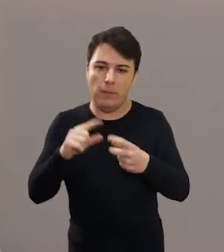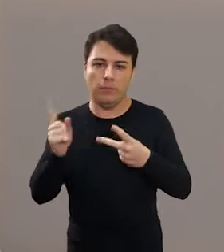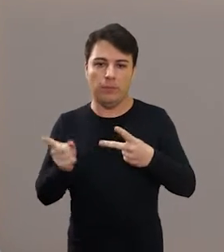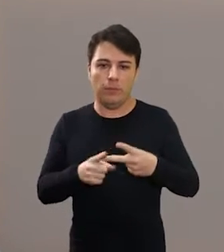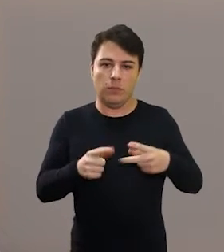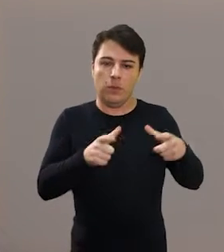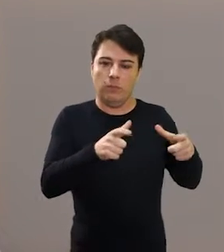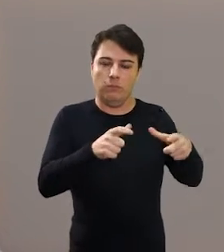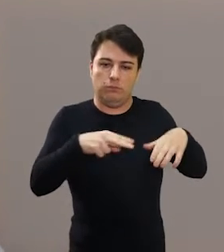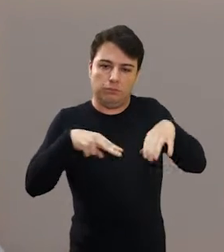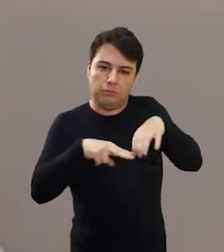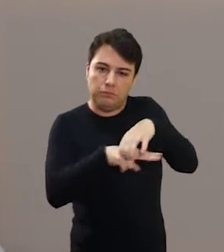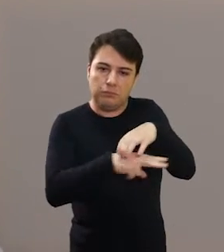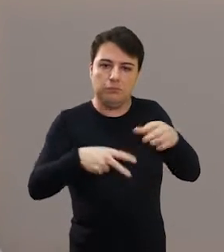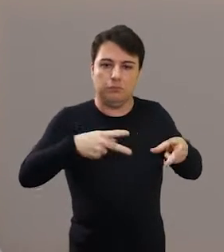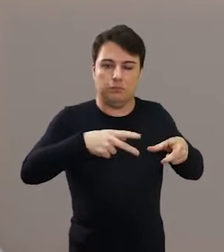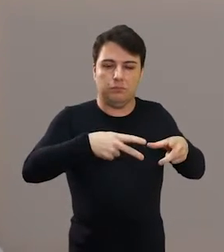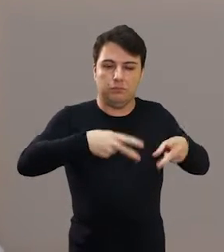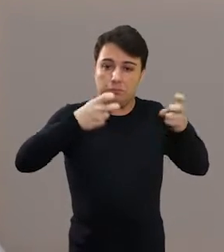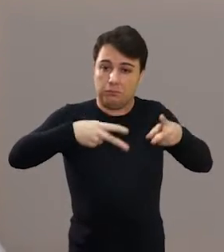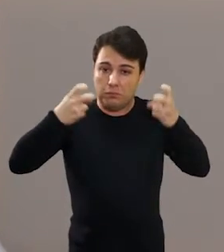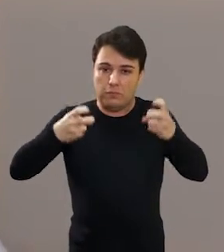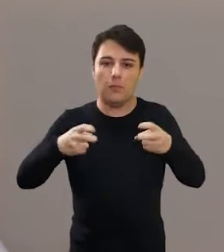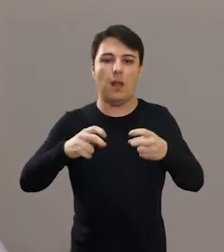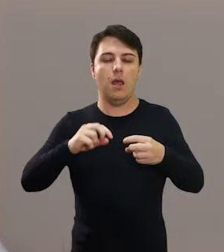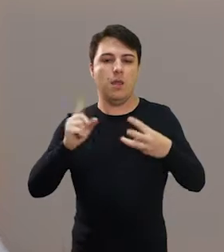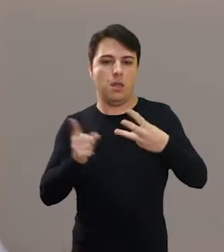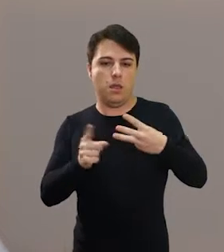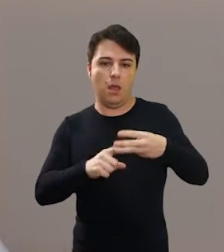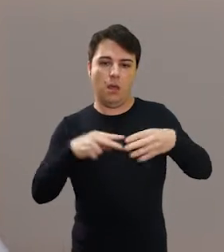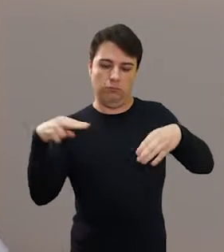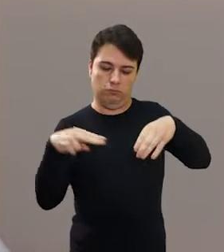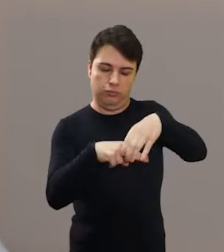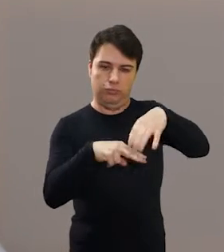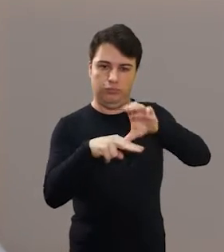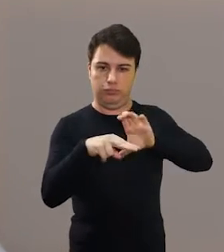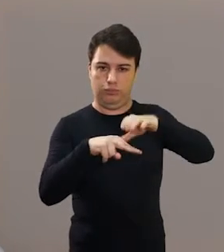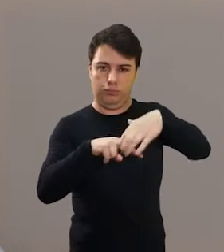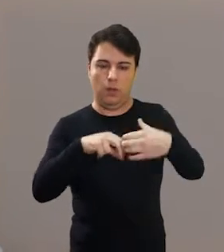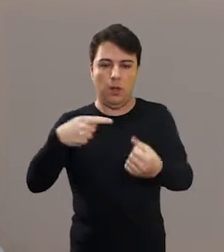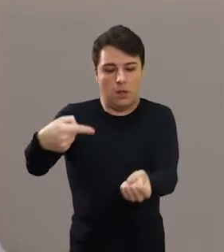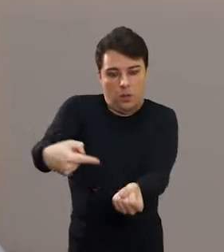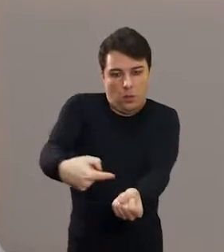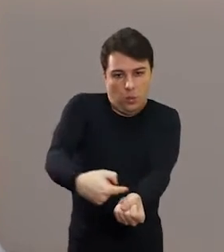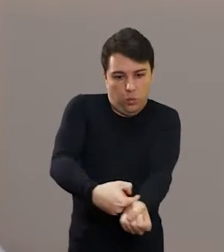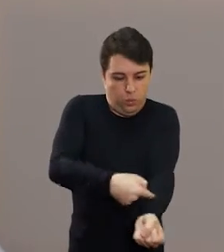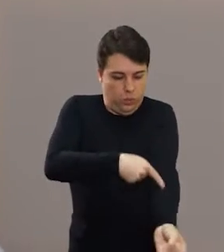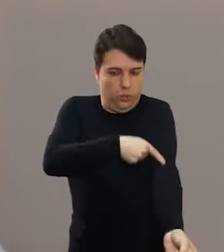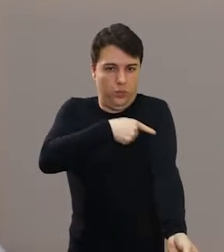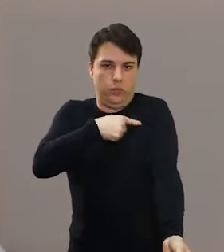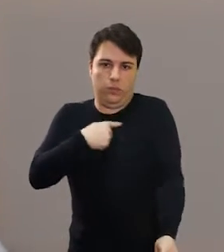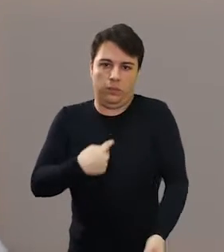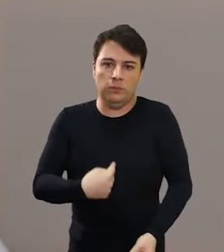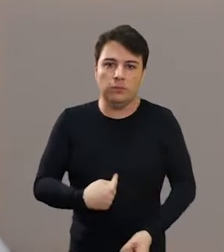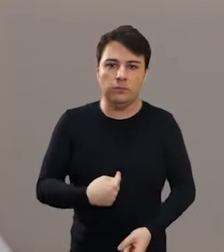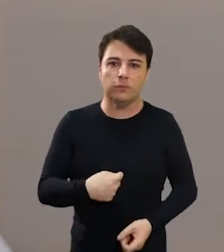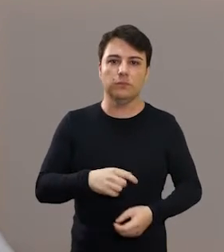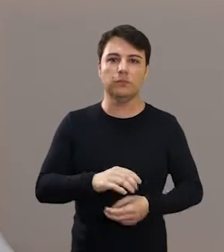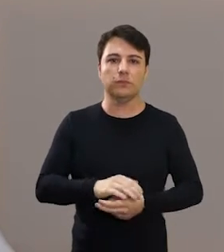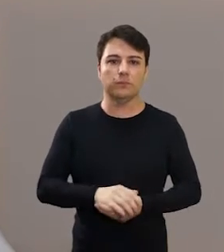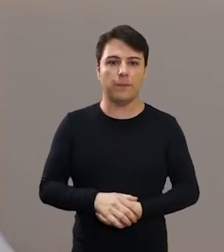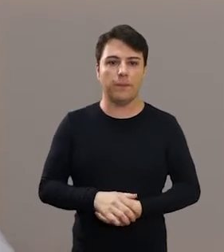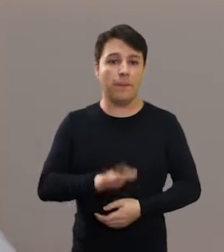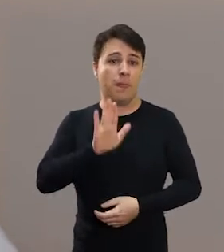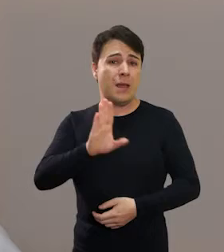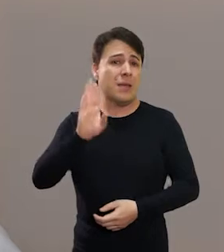ressonância, a cintilografia e o cateterismo cardíaco. O importante é a gente falar de diagnóstico precoce, principalmente nas